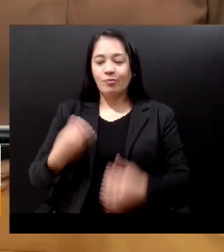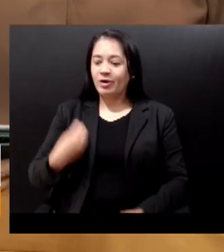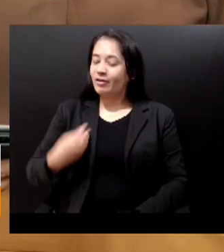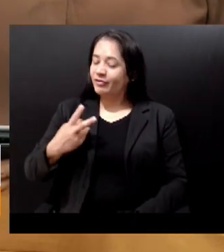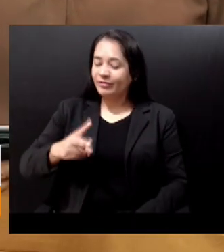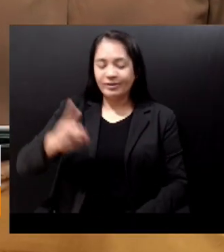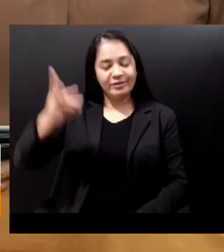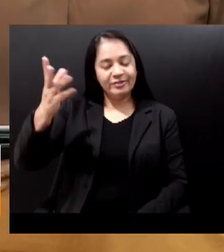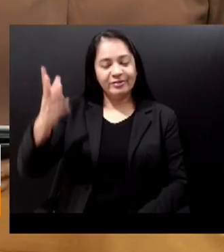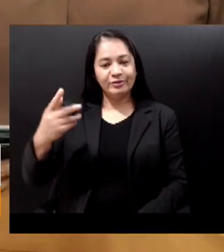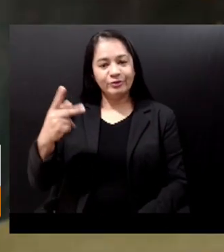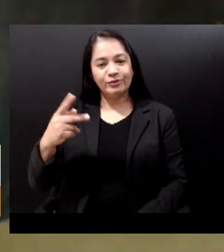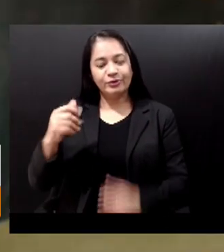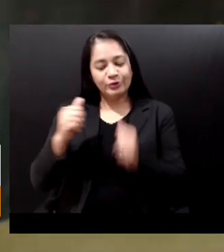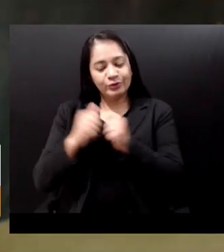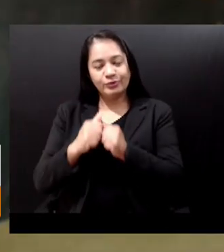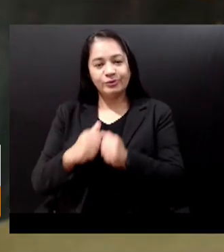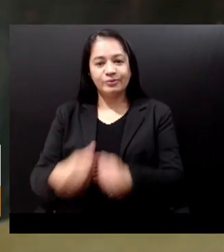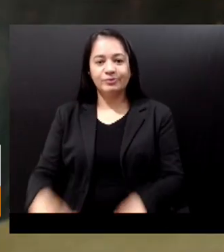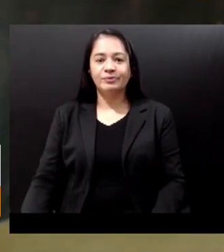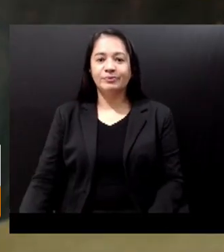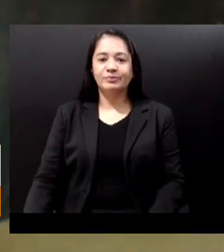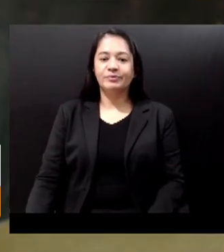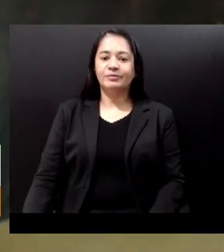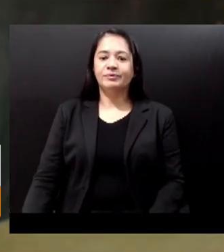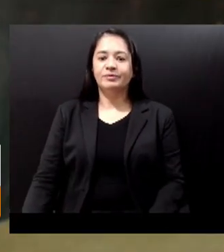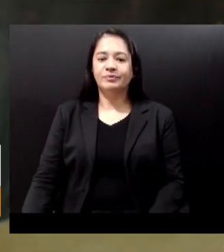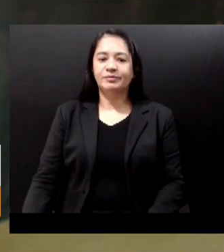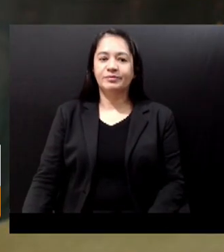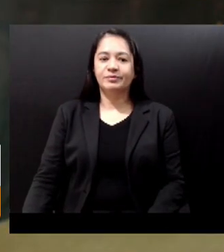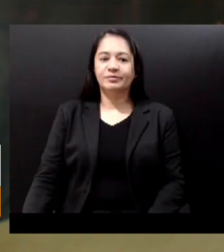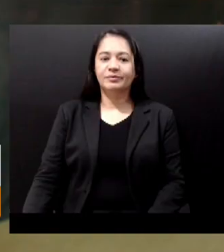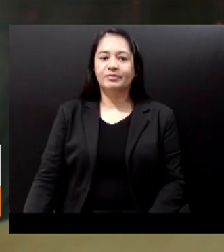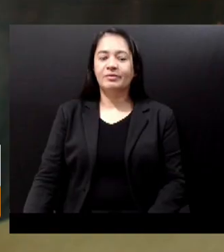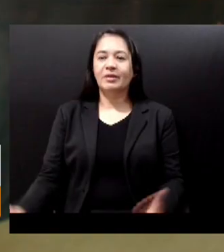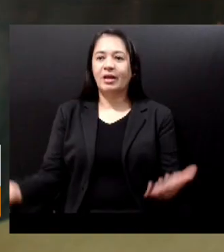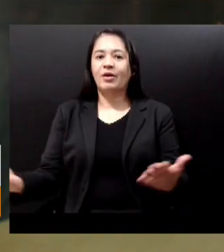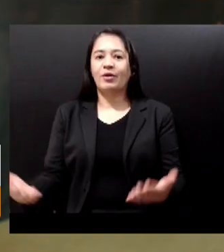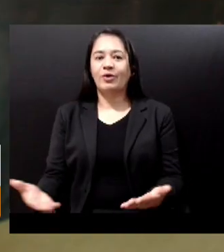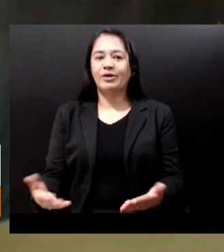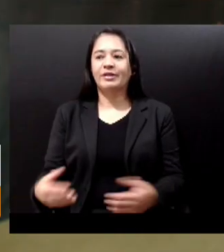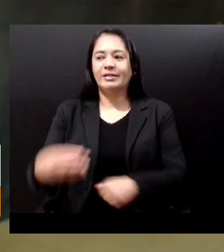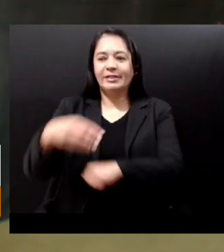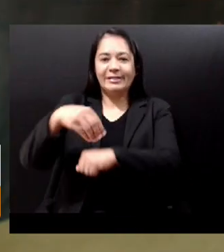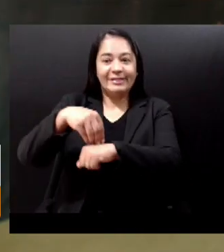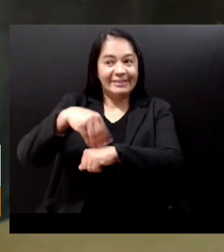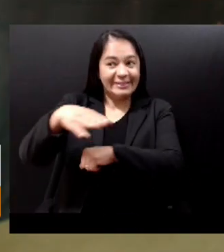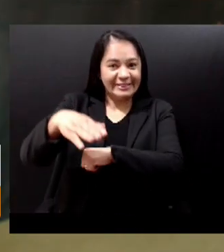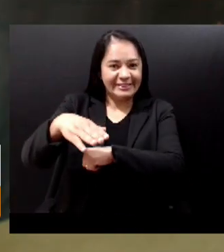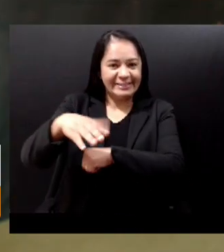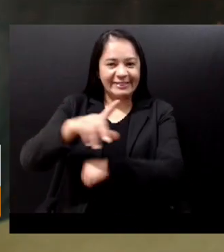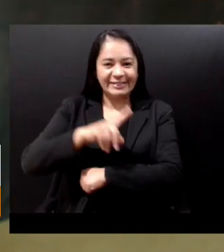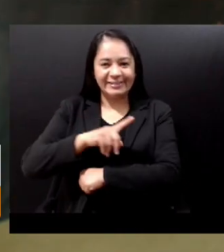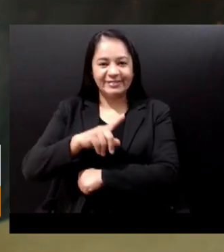Exatamente. Agora, Marina, traz pra gente dicas, se é que existe Hum, isso, pra gente,